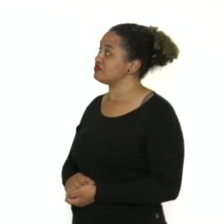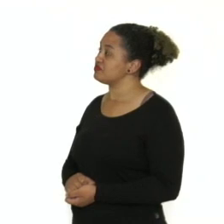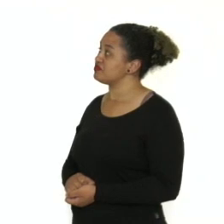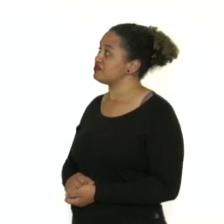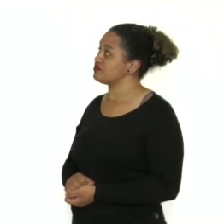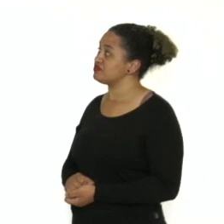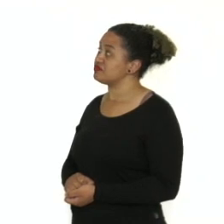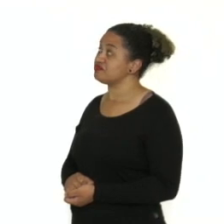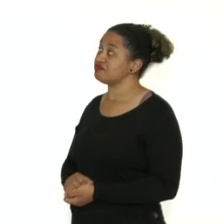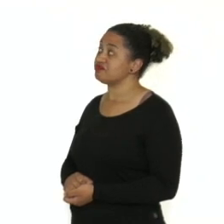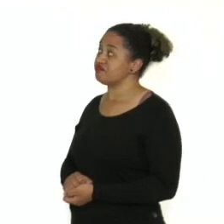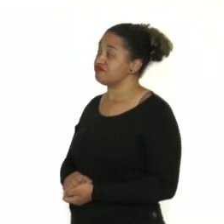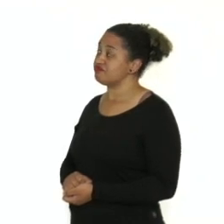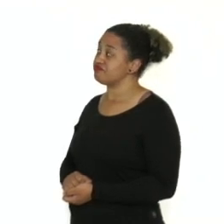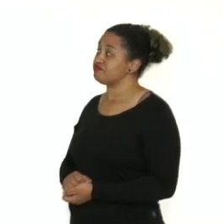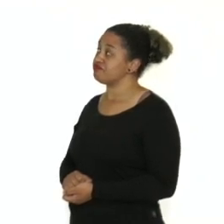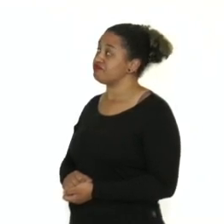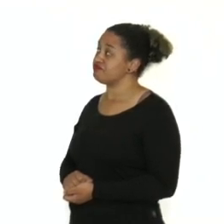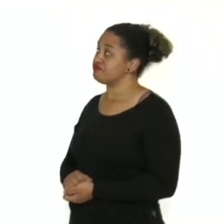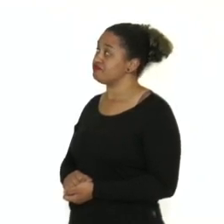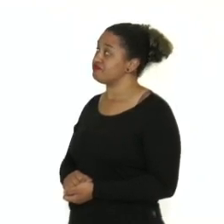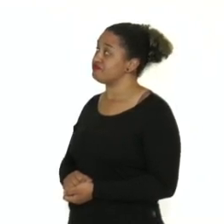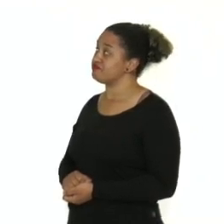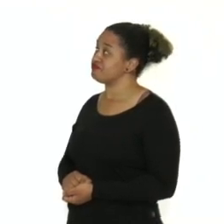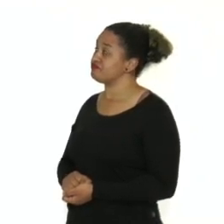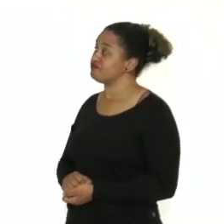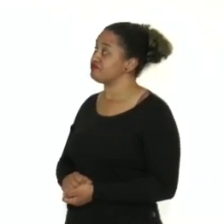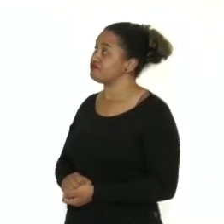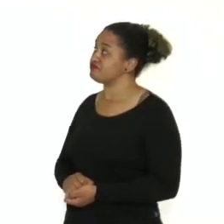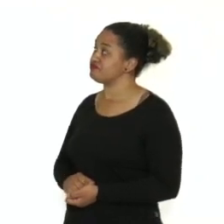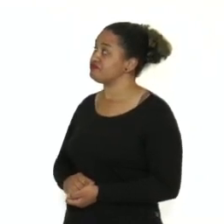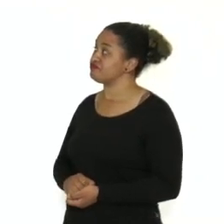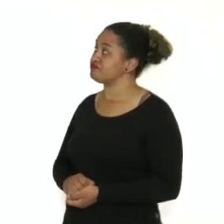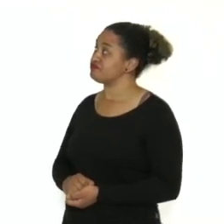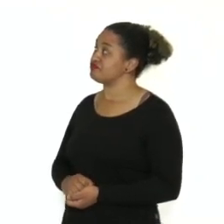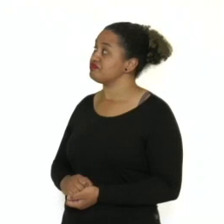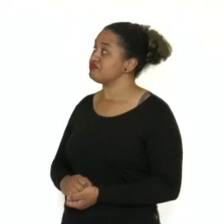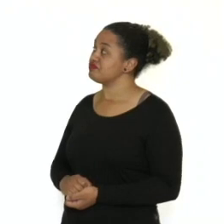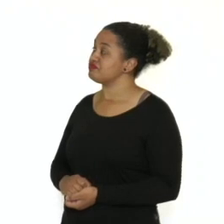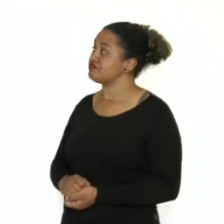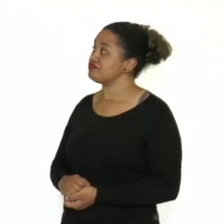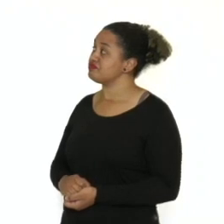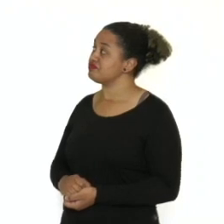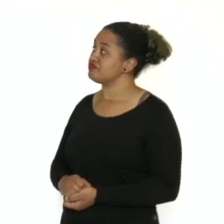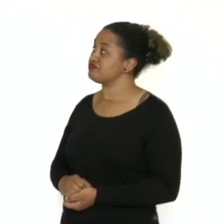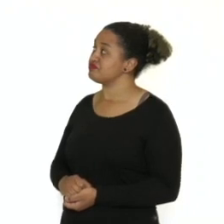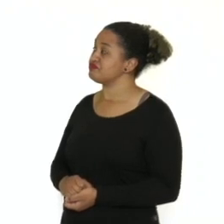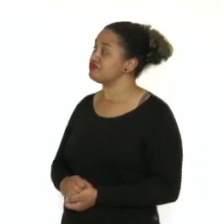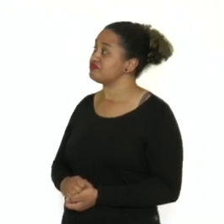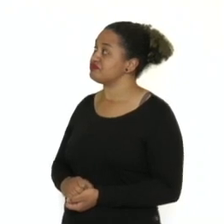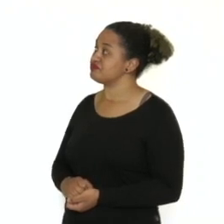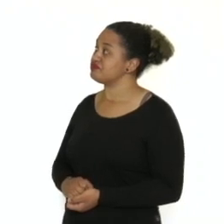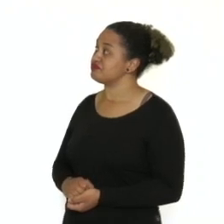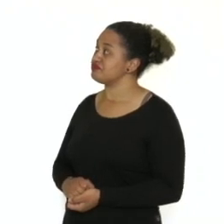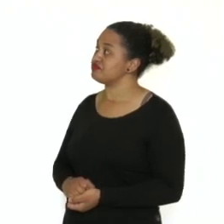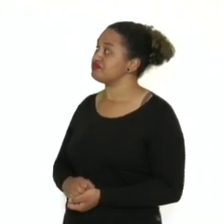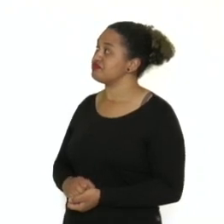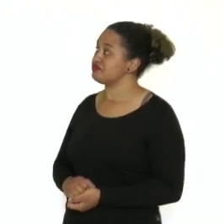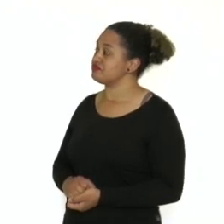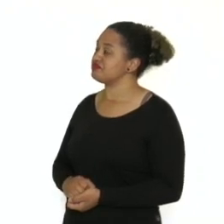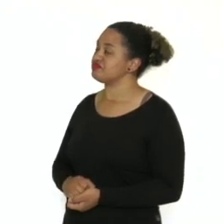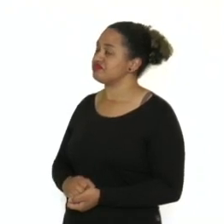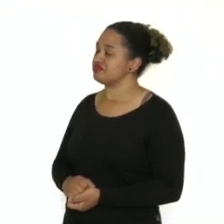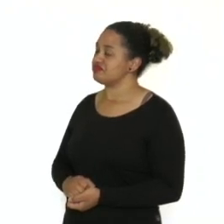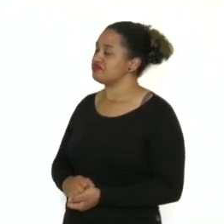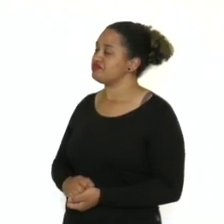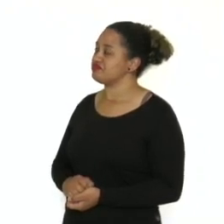que se pode imaginar, a corrente não foi concebida por departamentos de marketing como algum tipo de estratégia